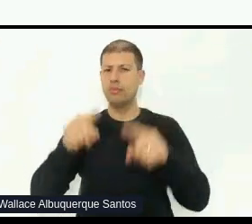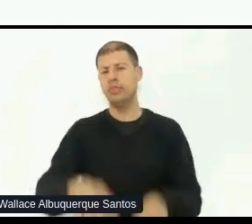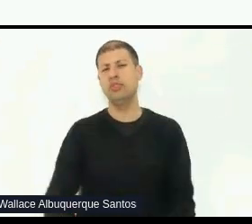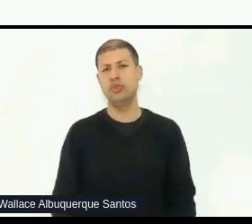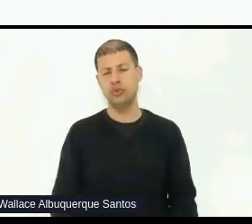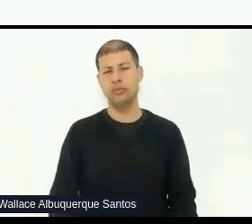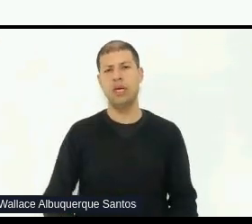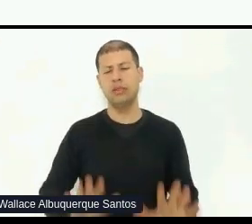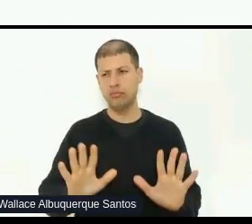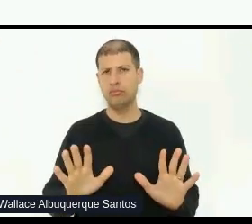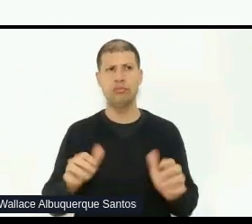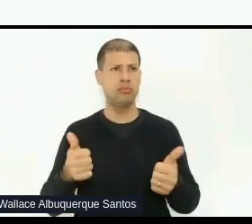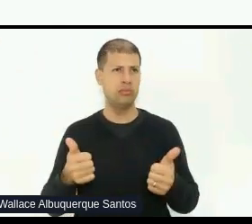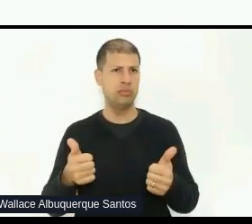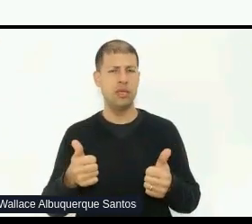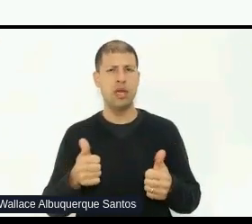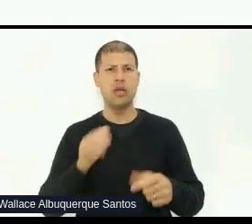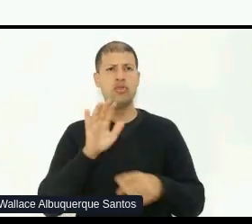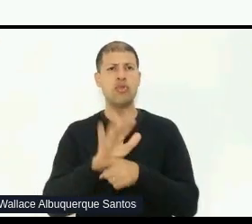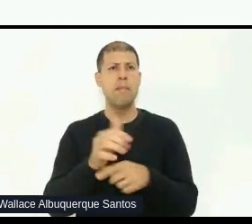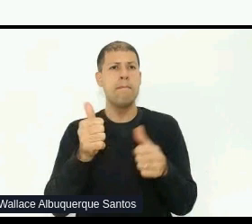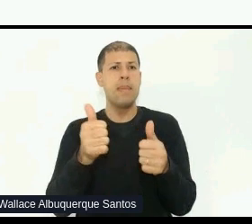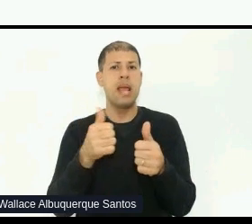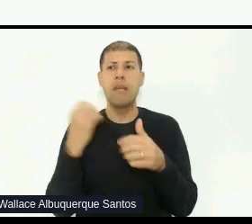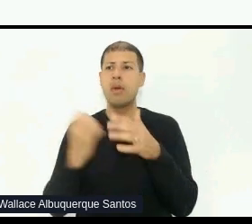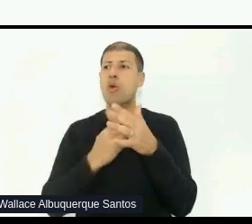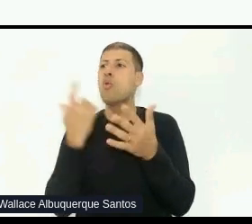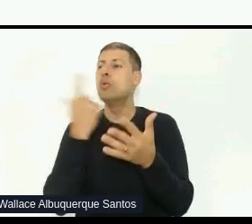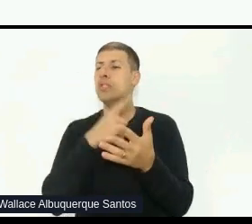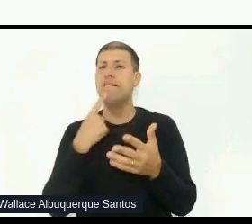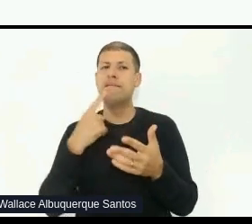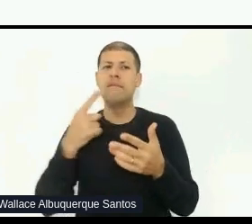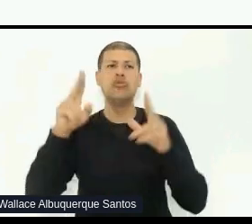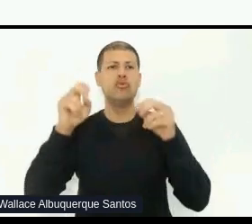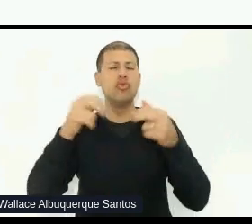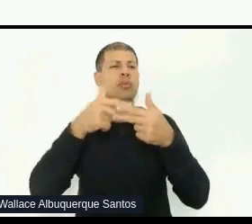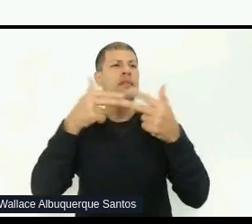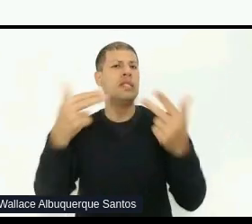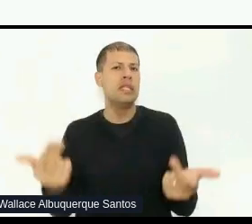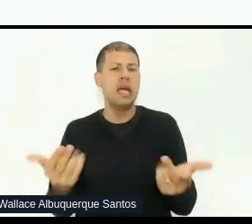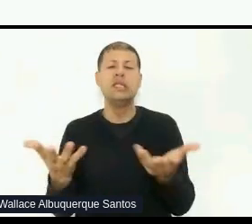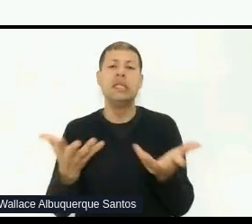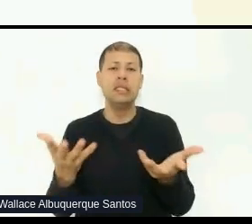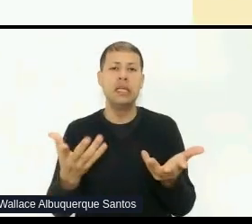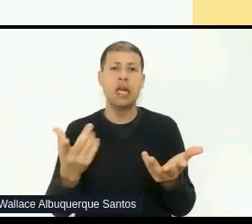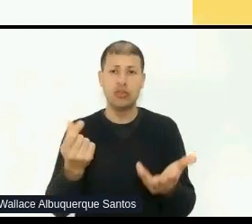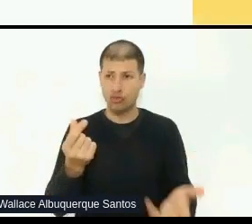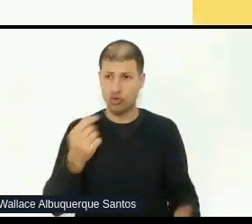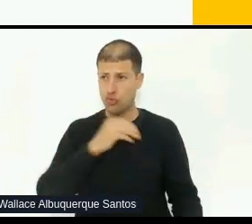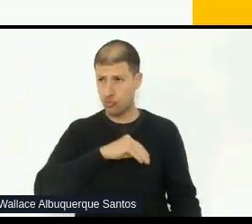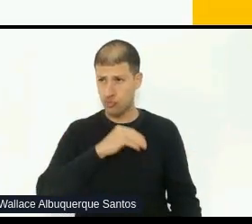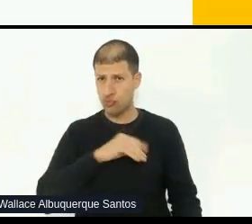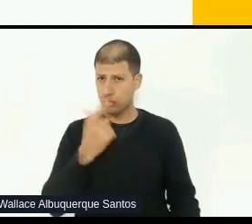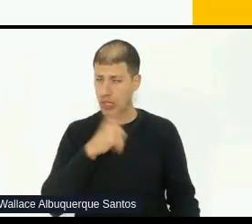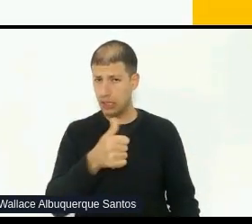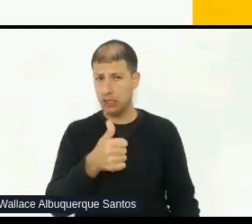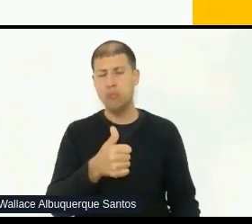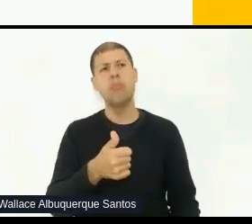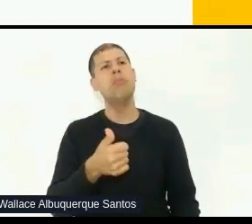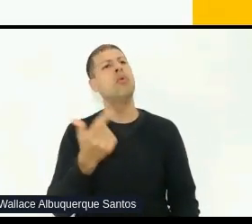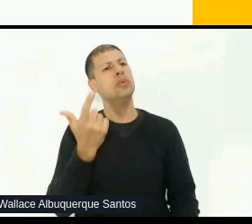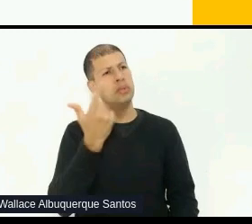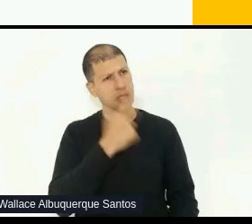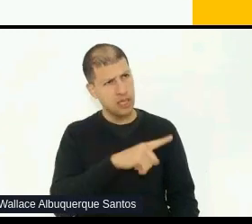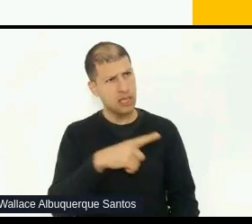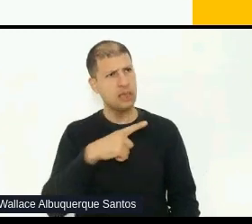tá, qual que é o benefício que a empresa obtém quando ela fala de diversidade, no final das contas? Ela ganha dinheiro com isso? Ganha, ela tem diversos